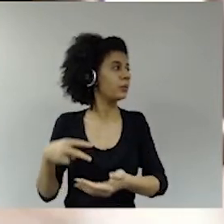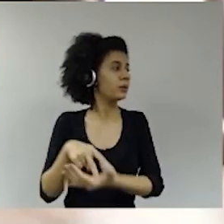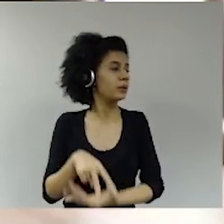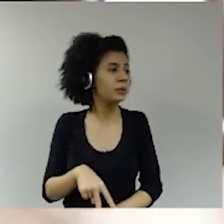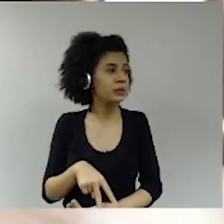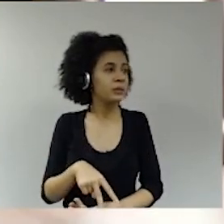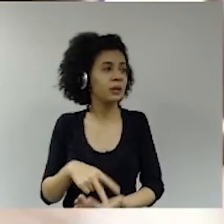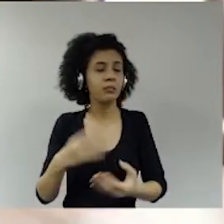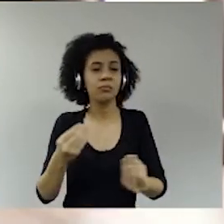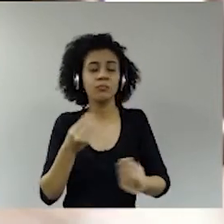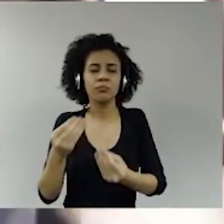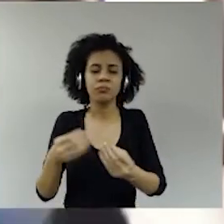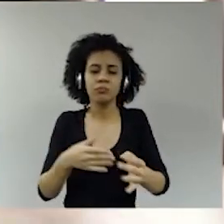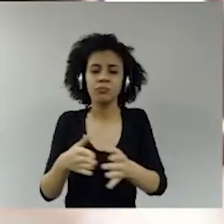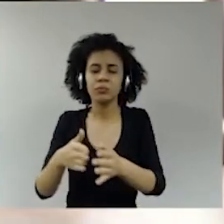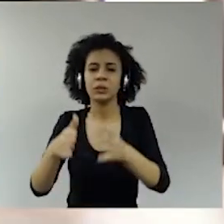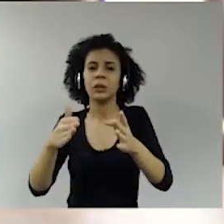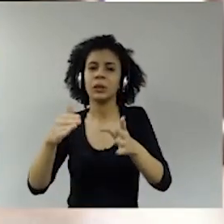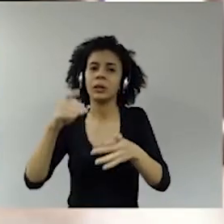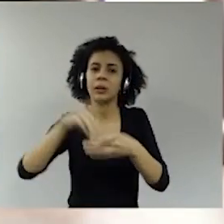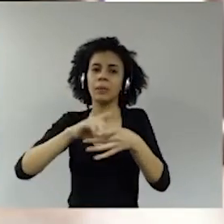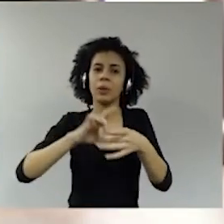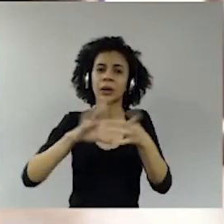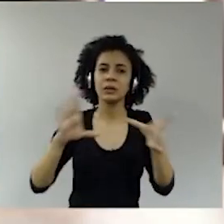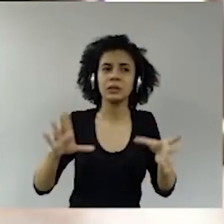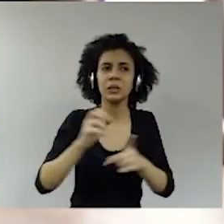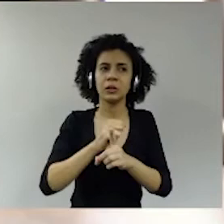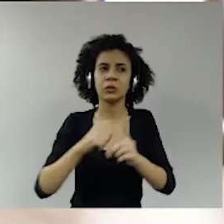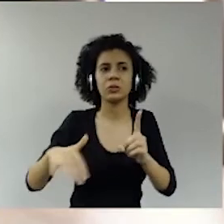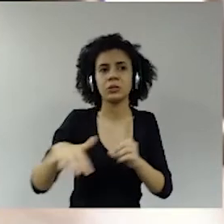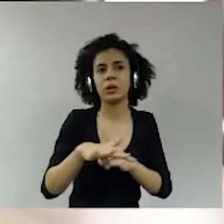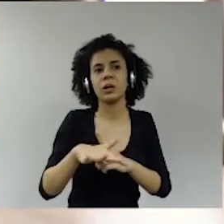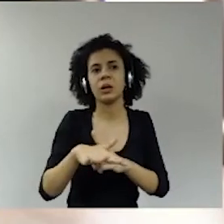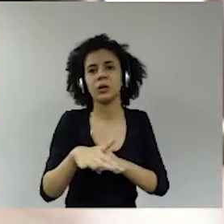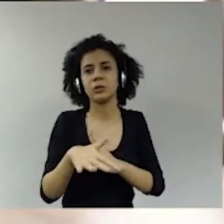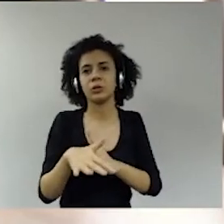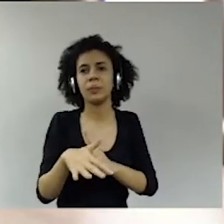presencial os rumos da advocacia, os rumos da sociedade.